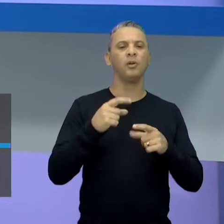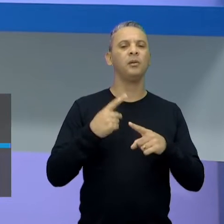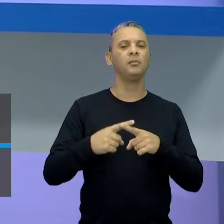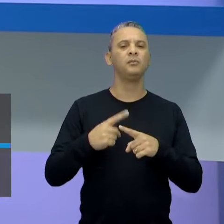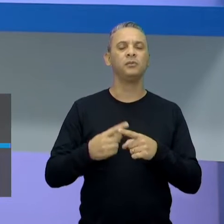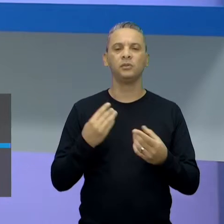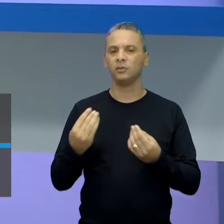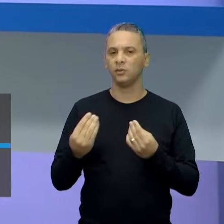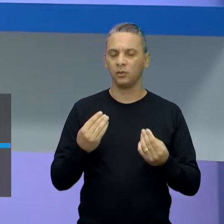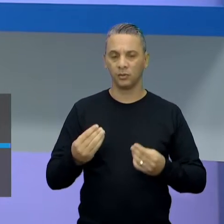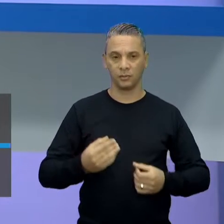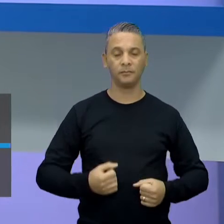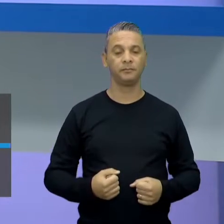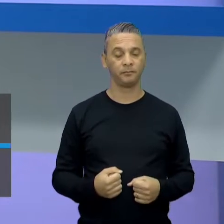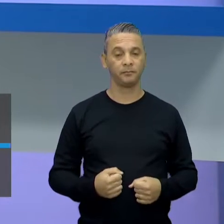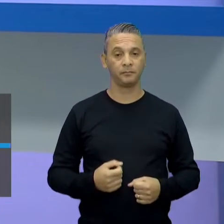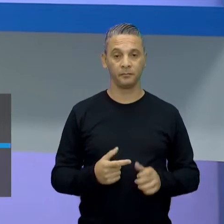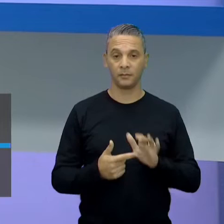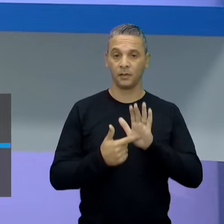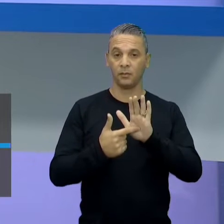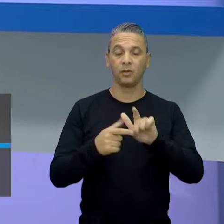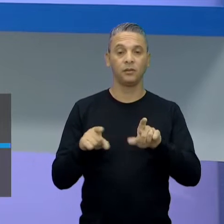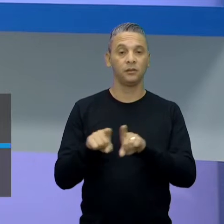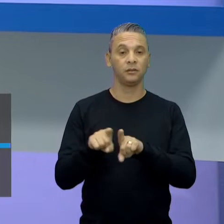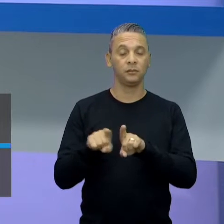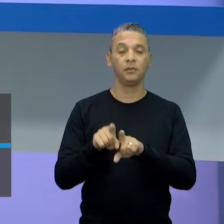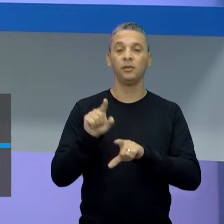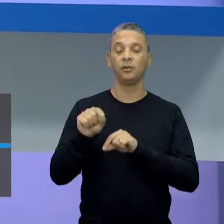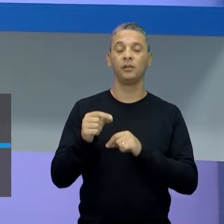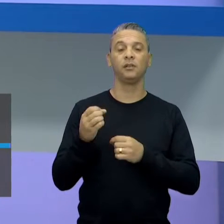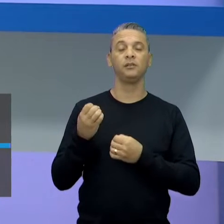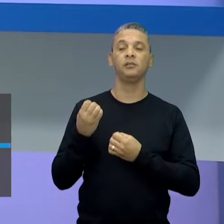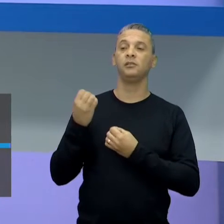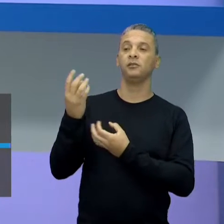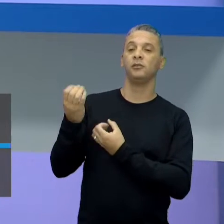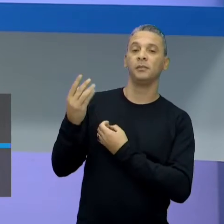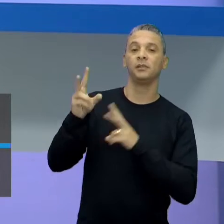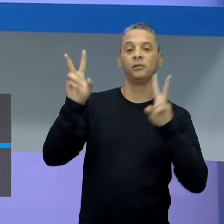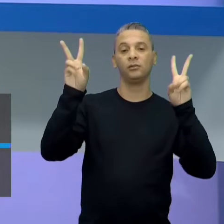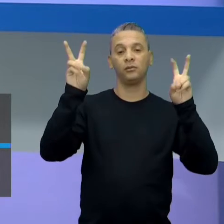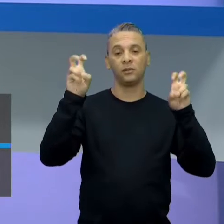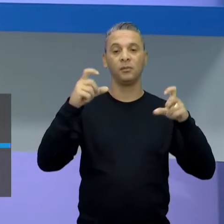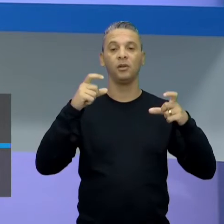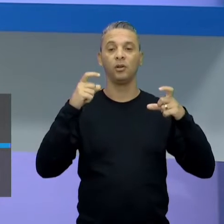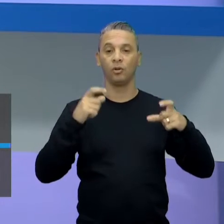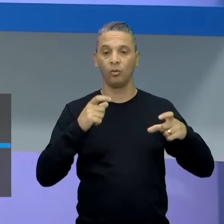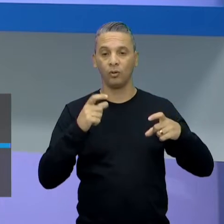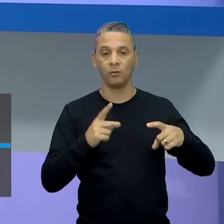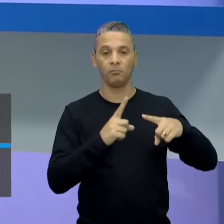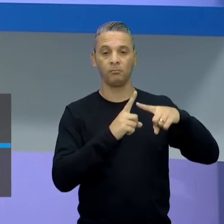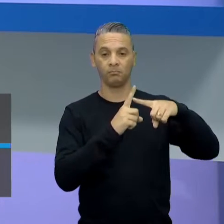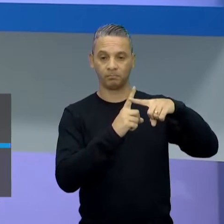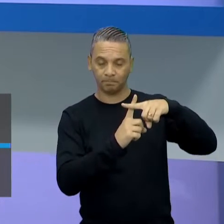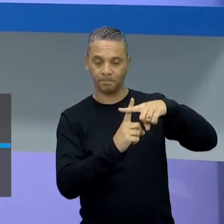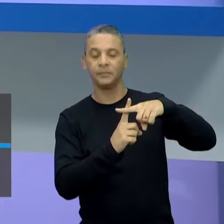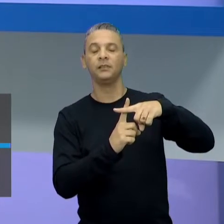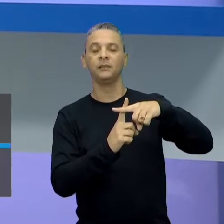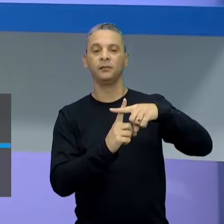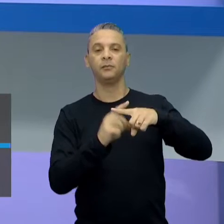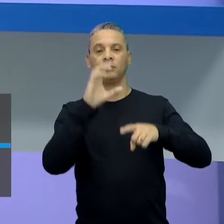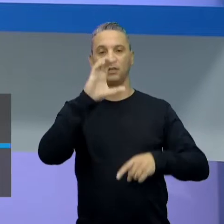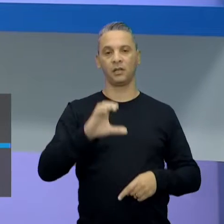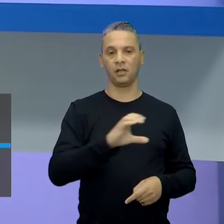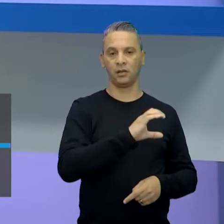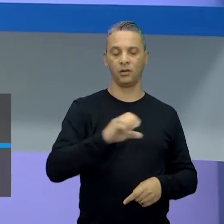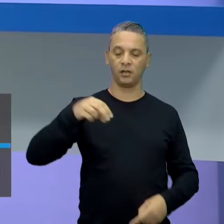de Covid-19. Aí eu mostrei para vocês, né, informações a respeito de uma catedral, que é a Catedral Nossa Senhora da